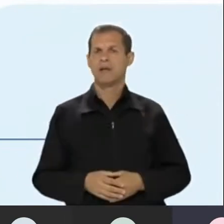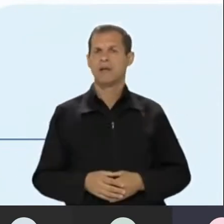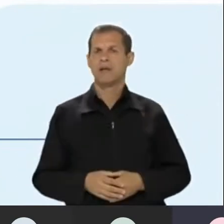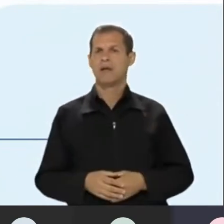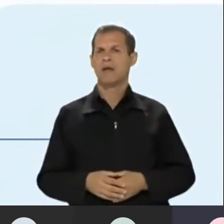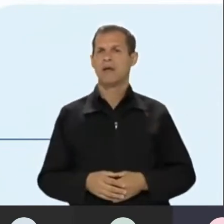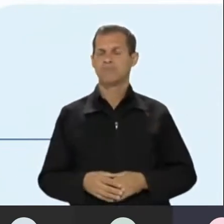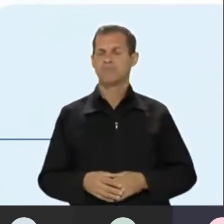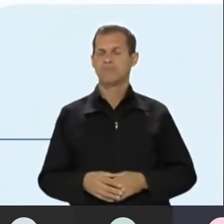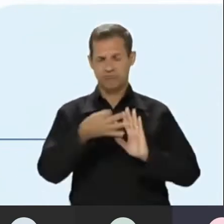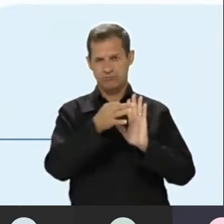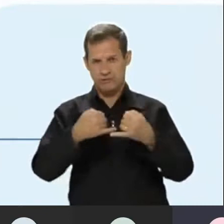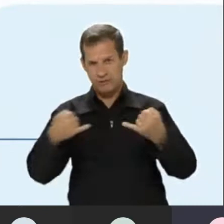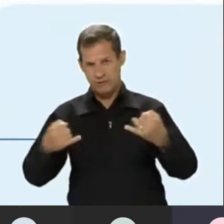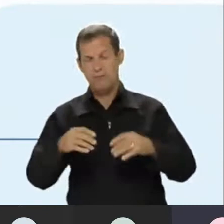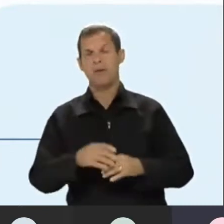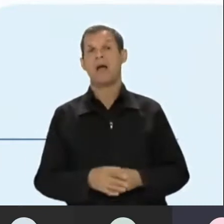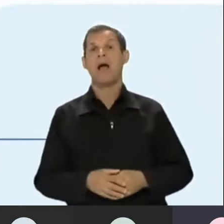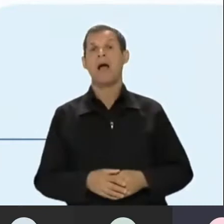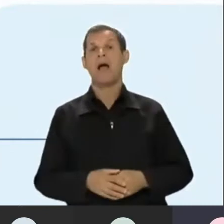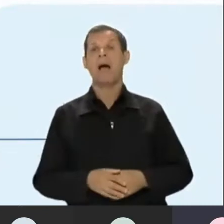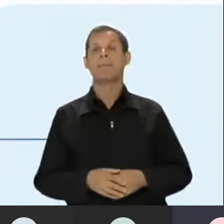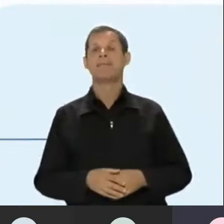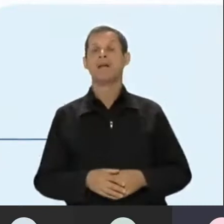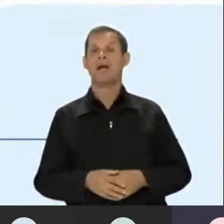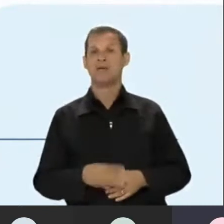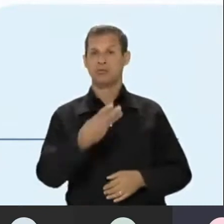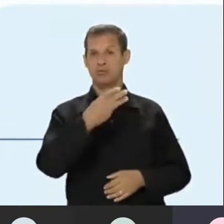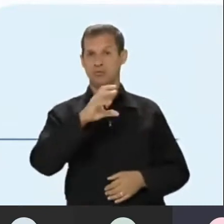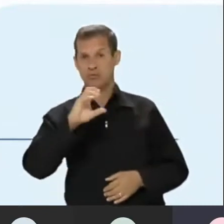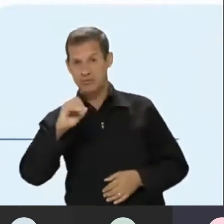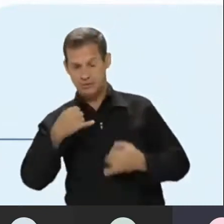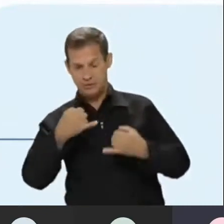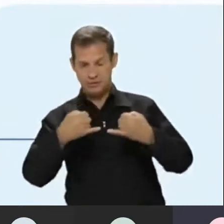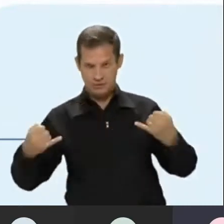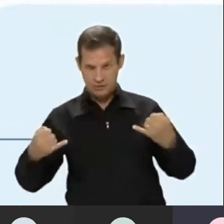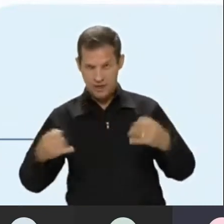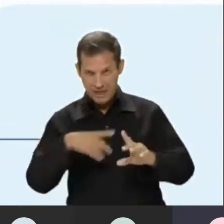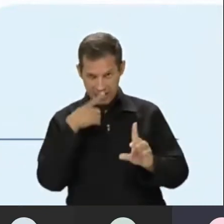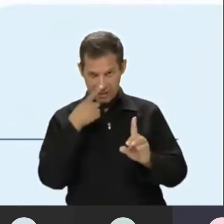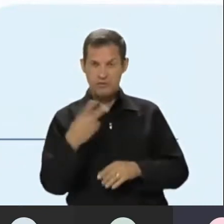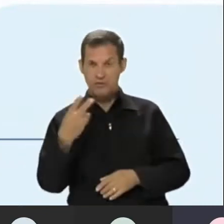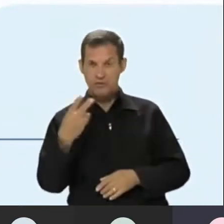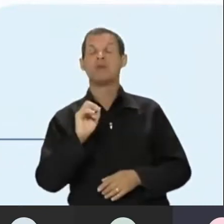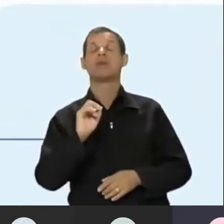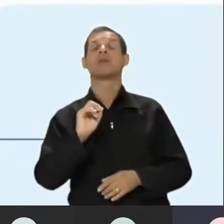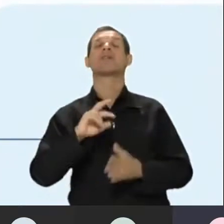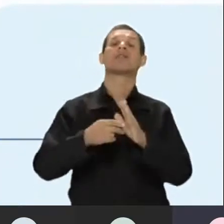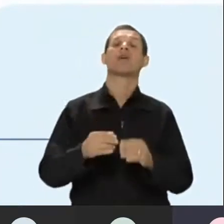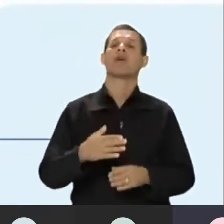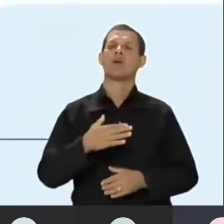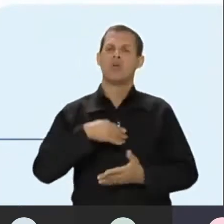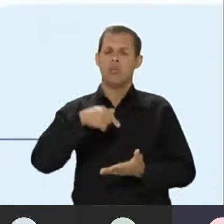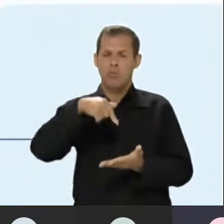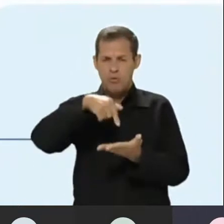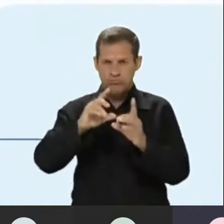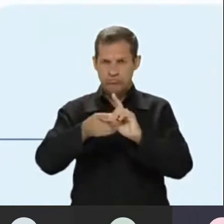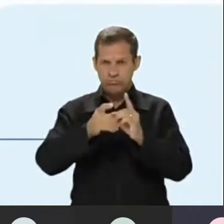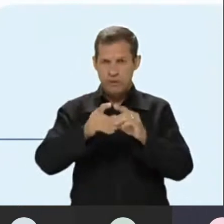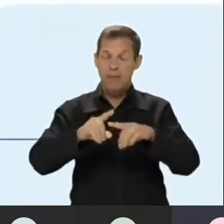Tá, demarquei a linha, vou subir na linha dos 30, encontrei as duas, o que isso quer dizer? Que é o meu